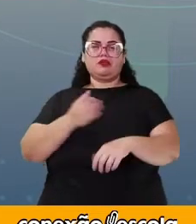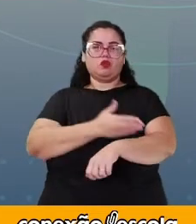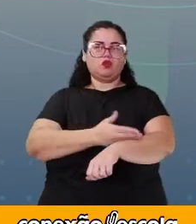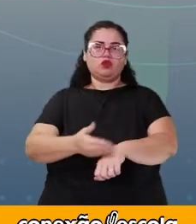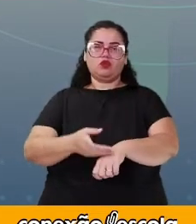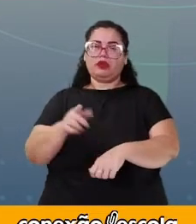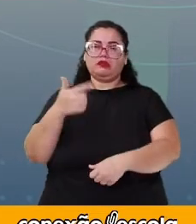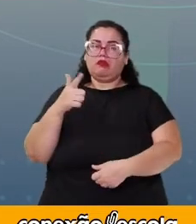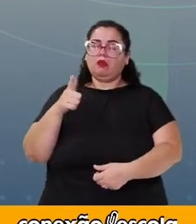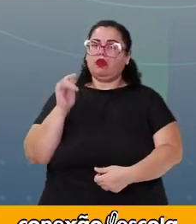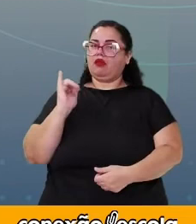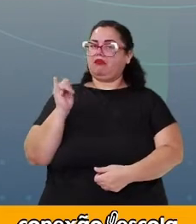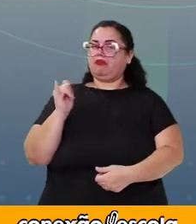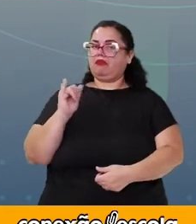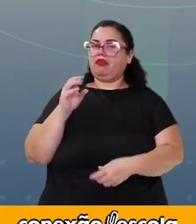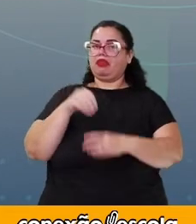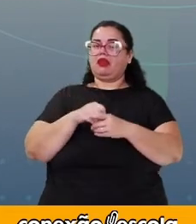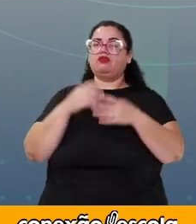é não ter.